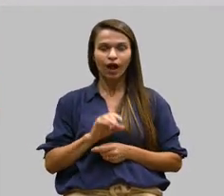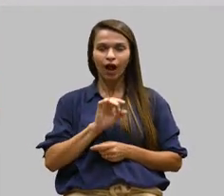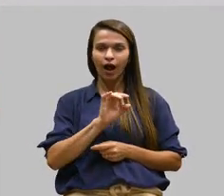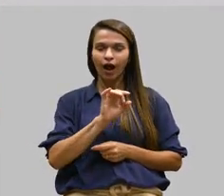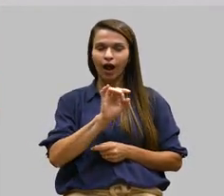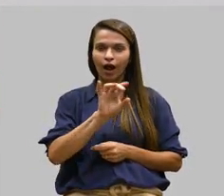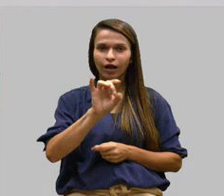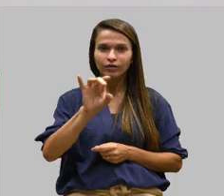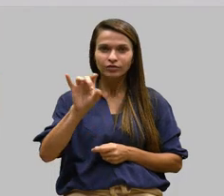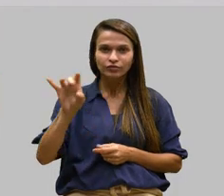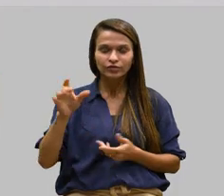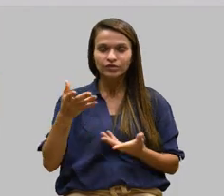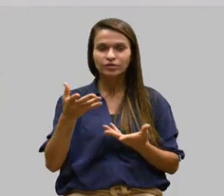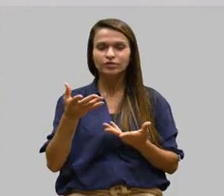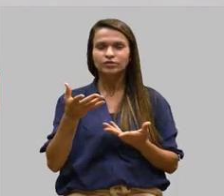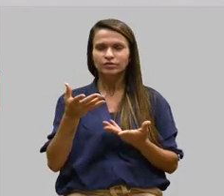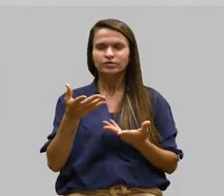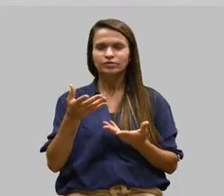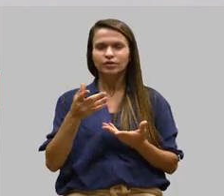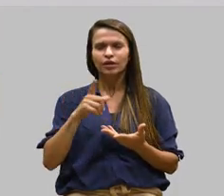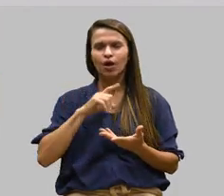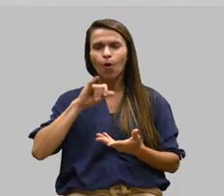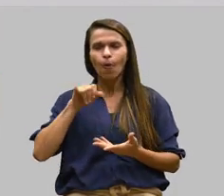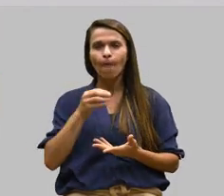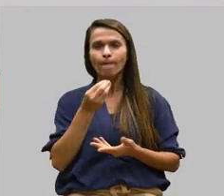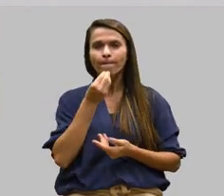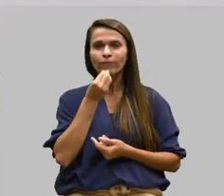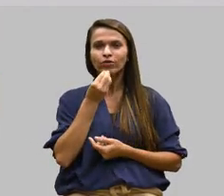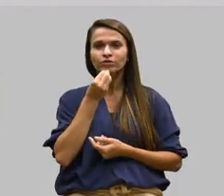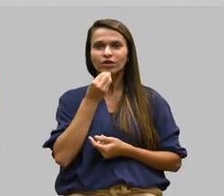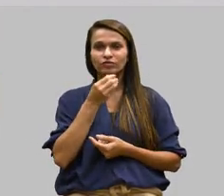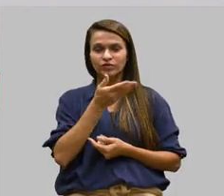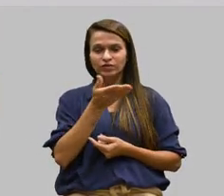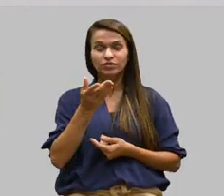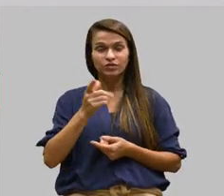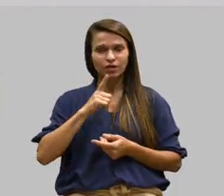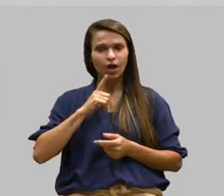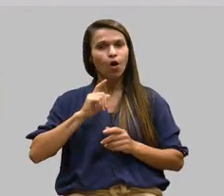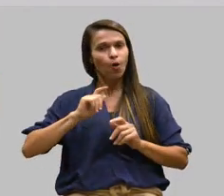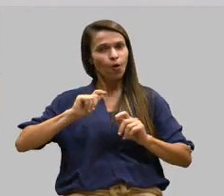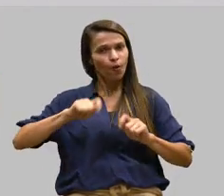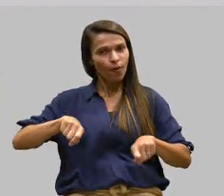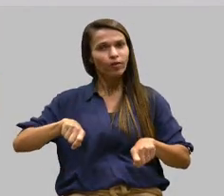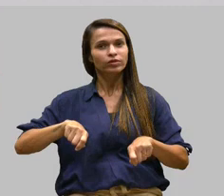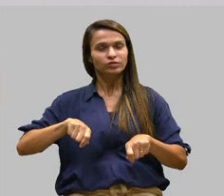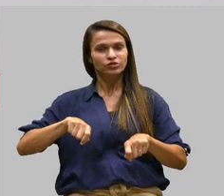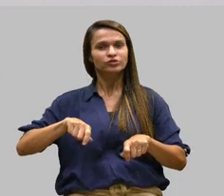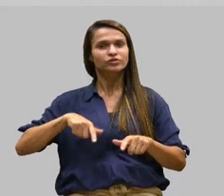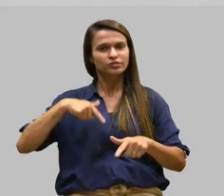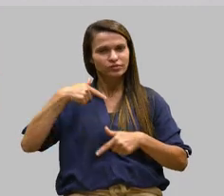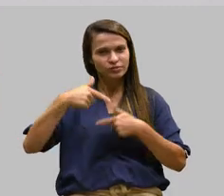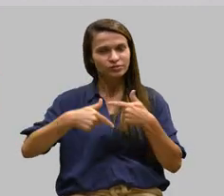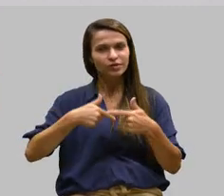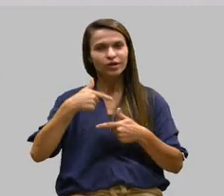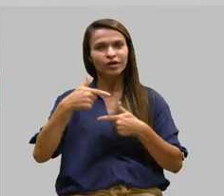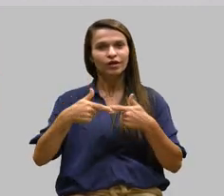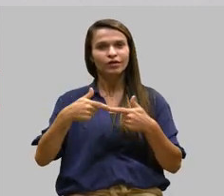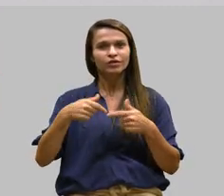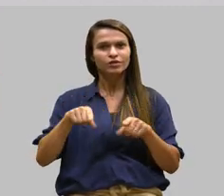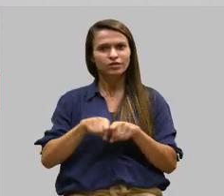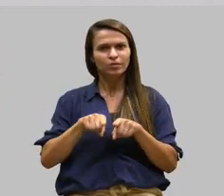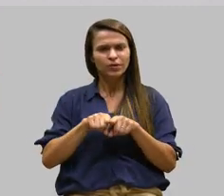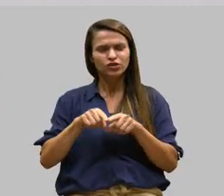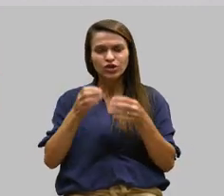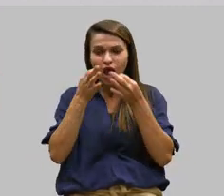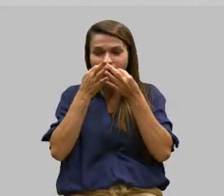que assim você tem total e plena capacidade de execução e até um poder de concentração muito